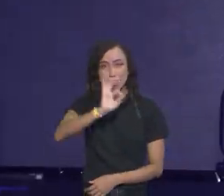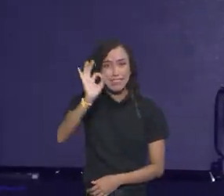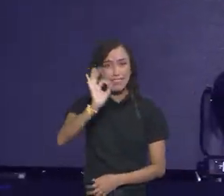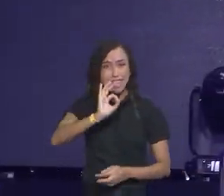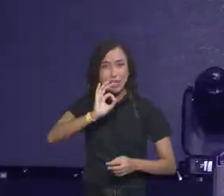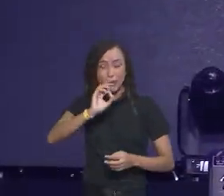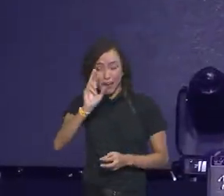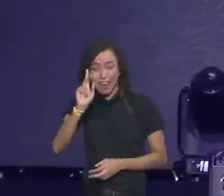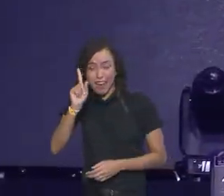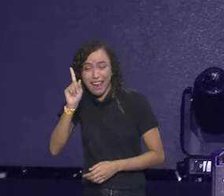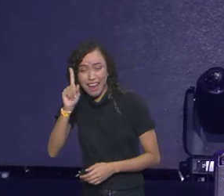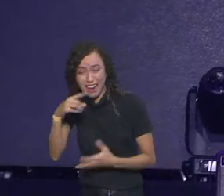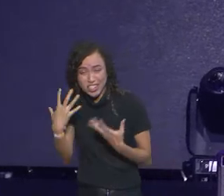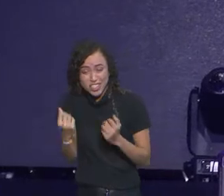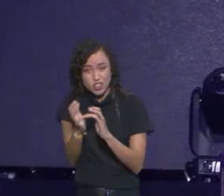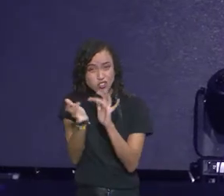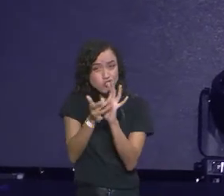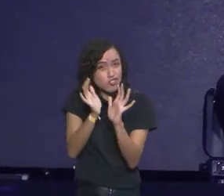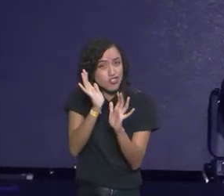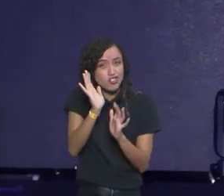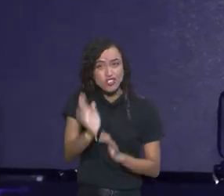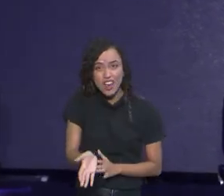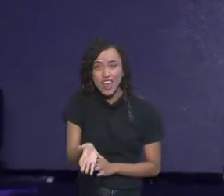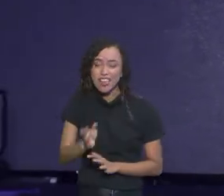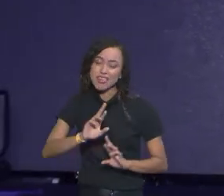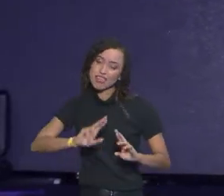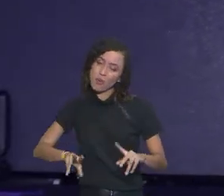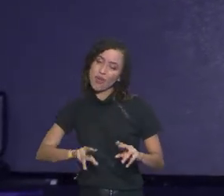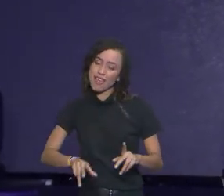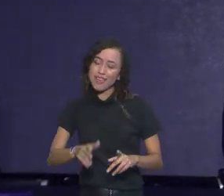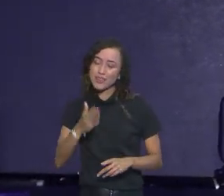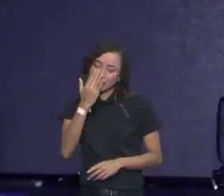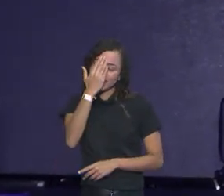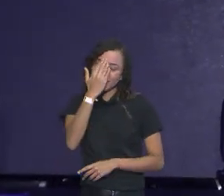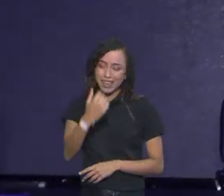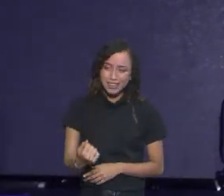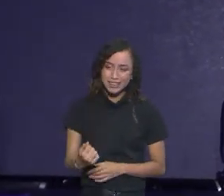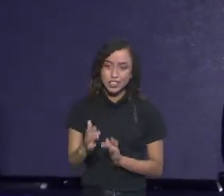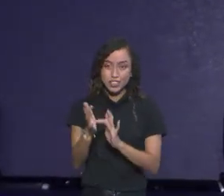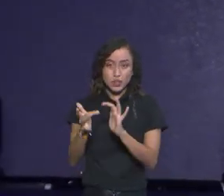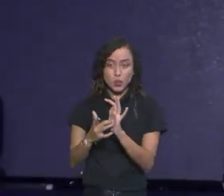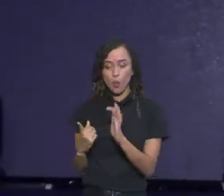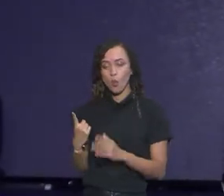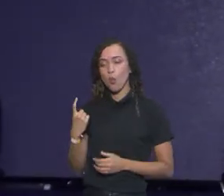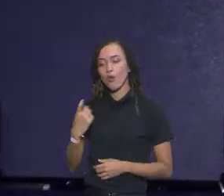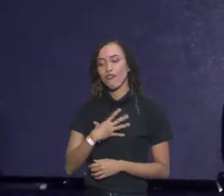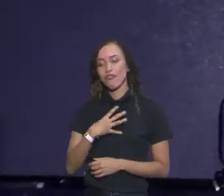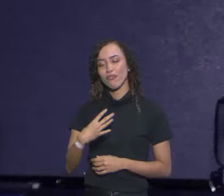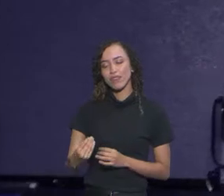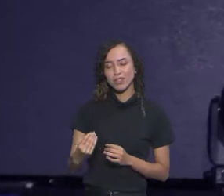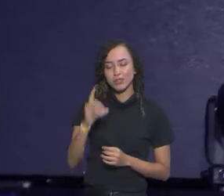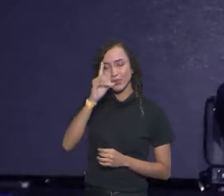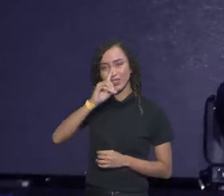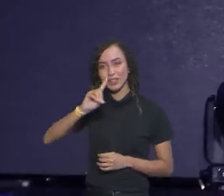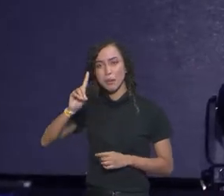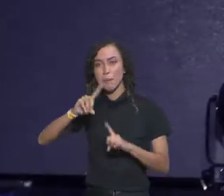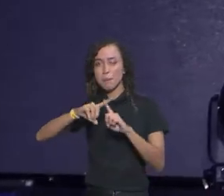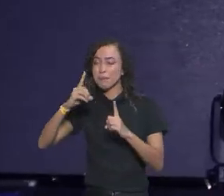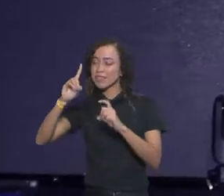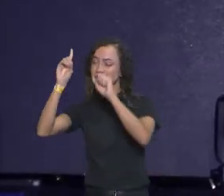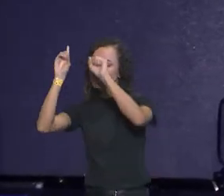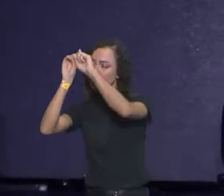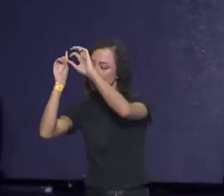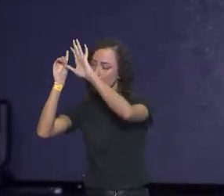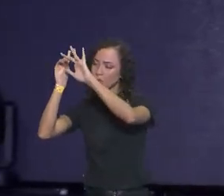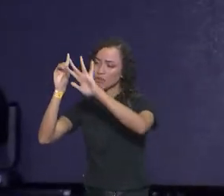conhecem Jesus Cristo como o filho único do Deus vivo mas não importa Deus derramou